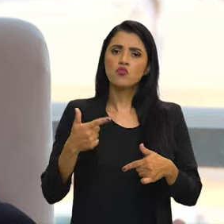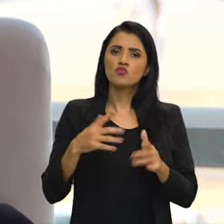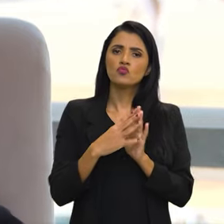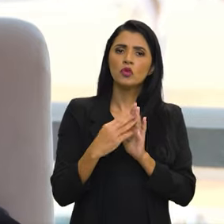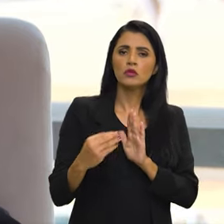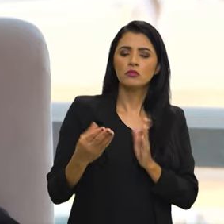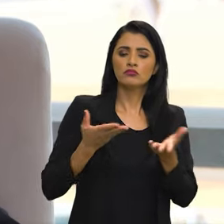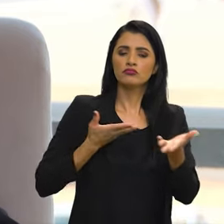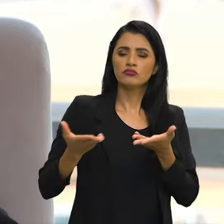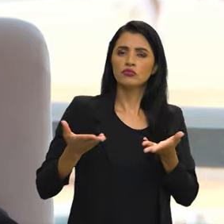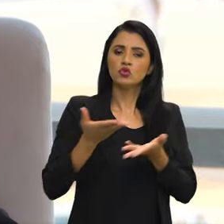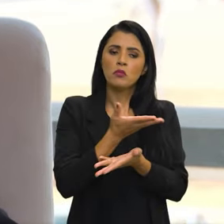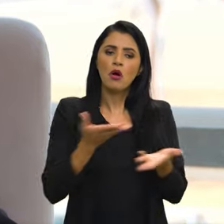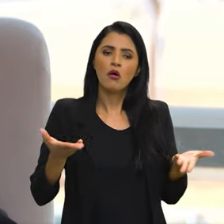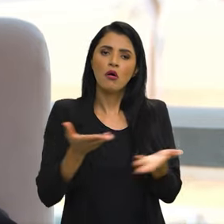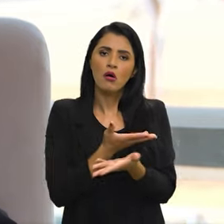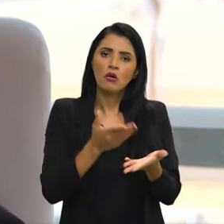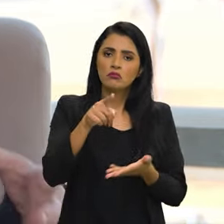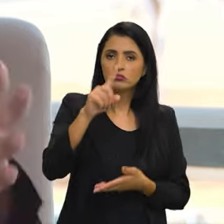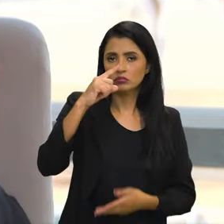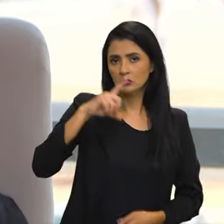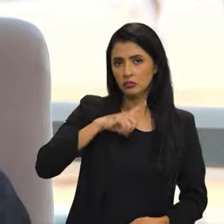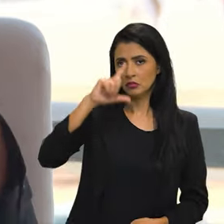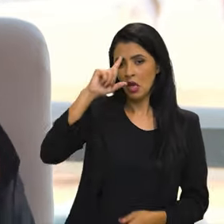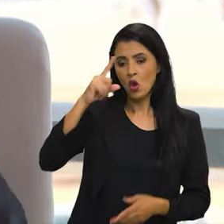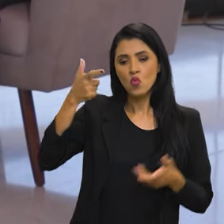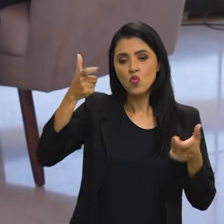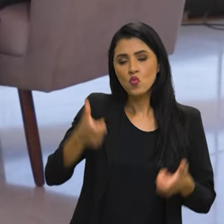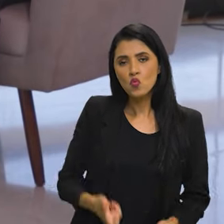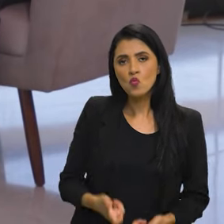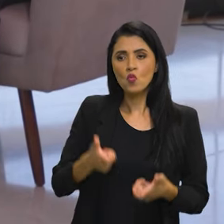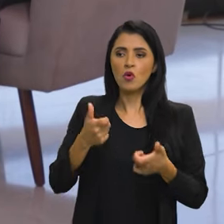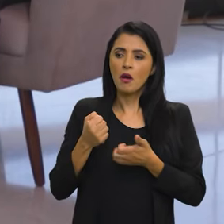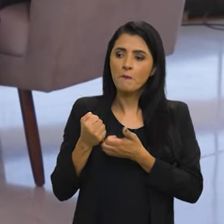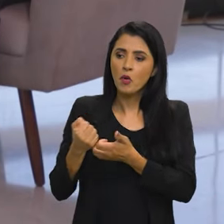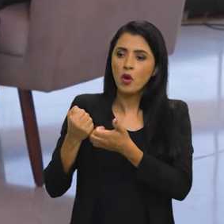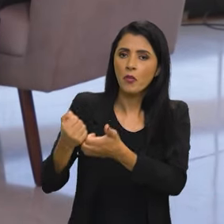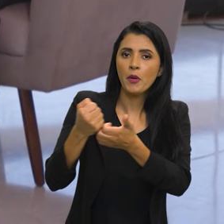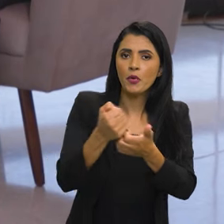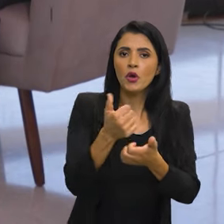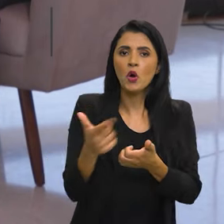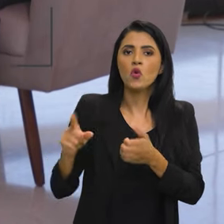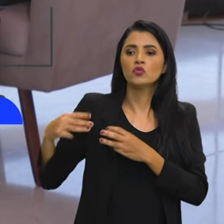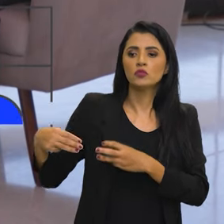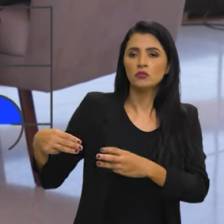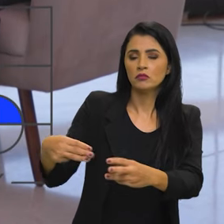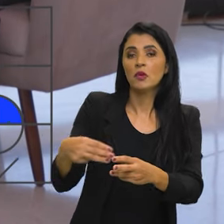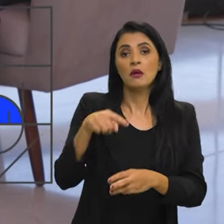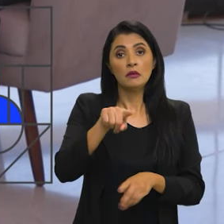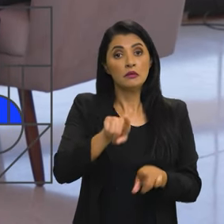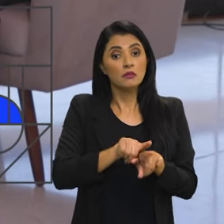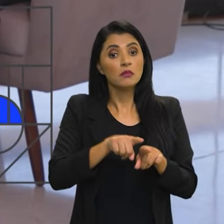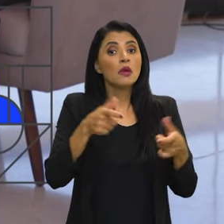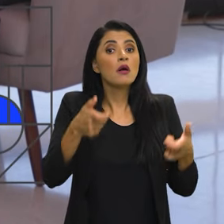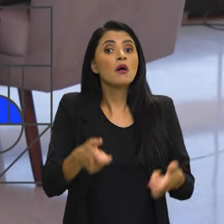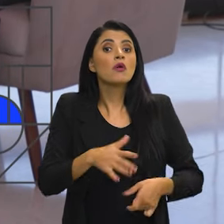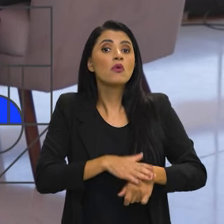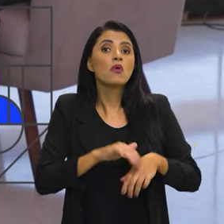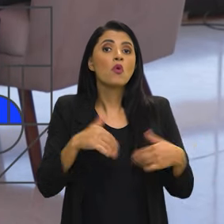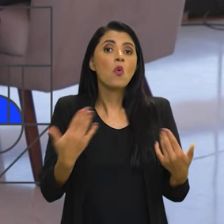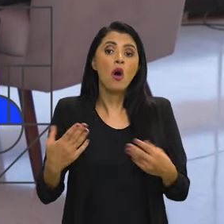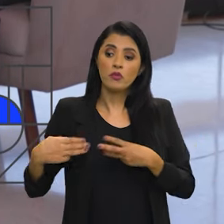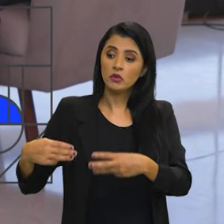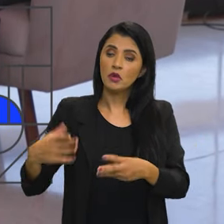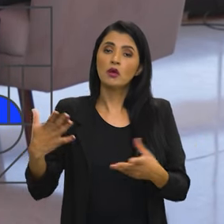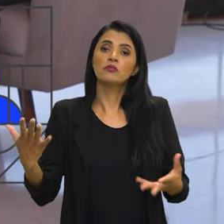compartilhados, que é a ideia de você ter uma área de suporte para vários ministérios. No momento, a gente está também definindo que